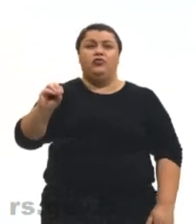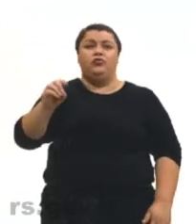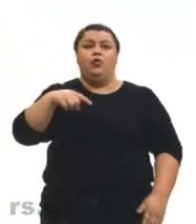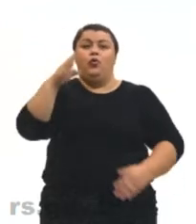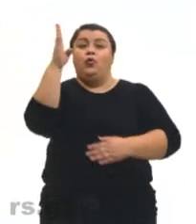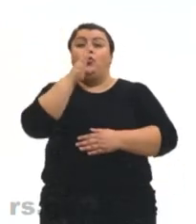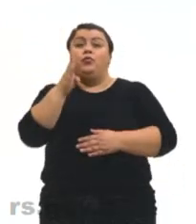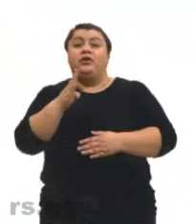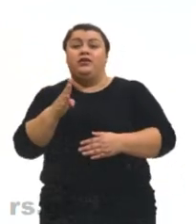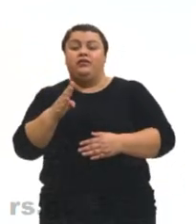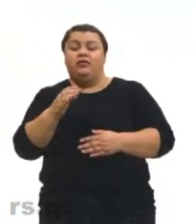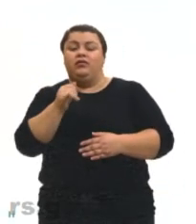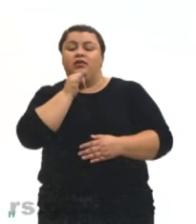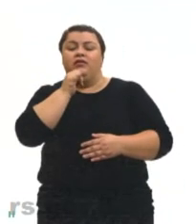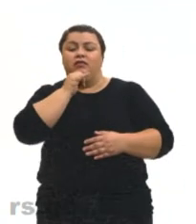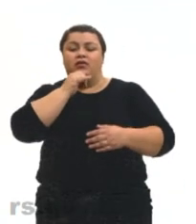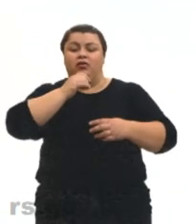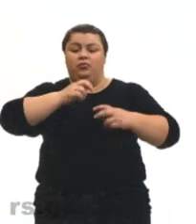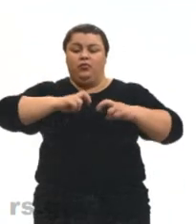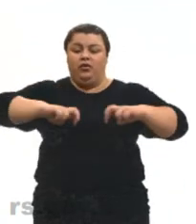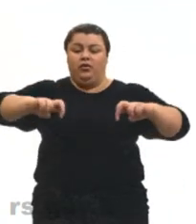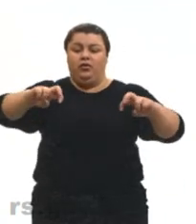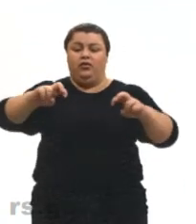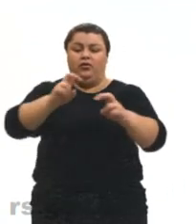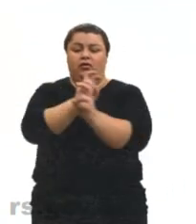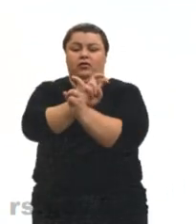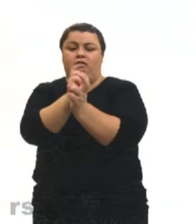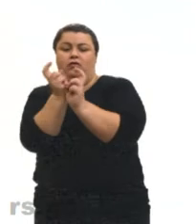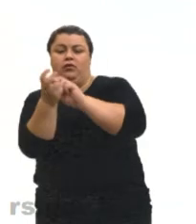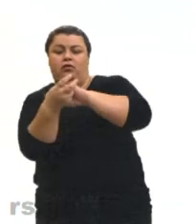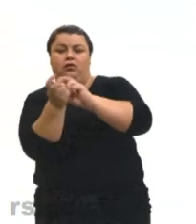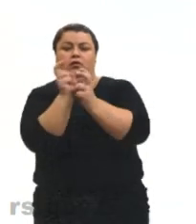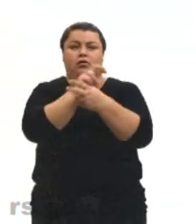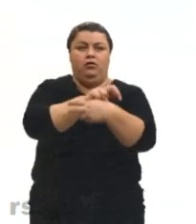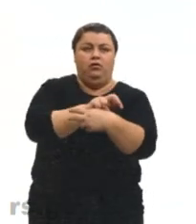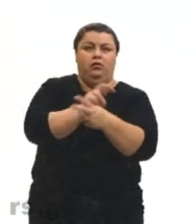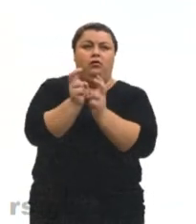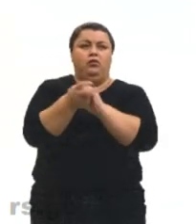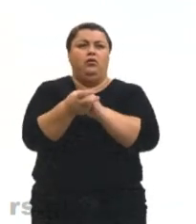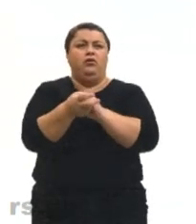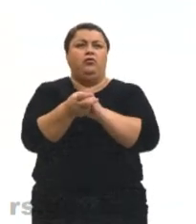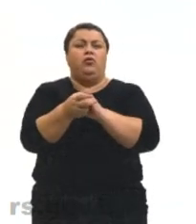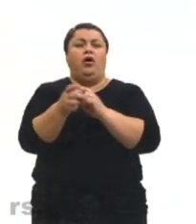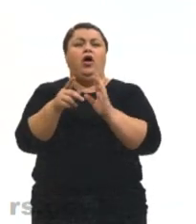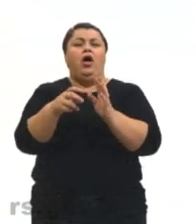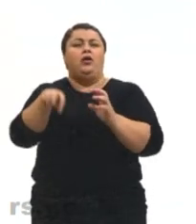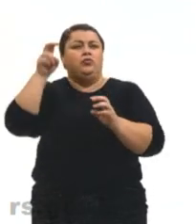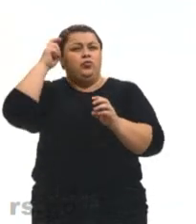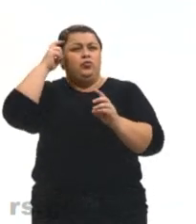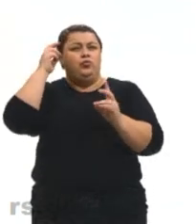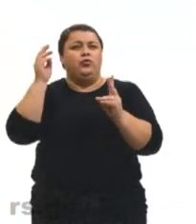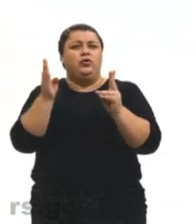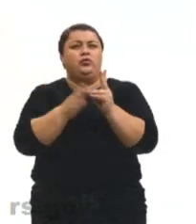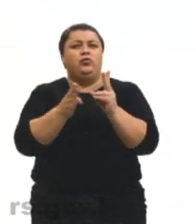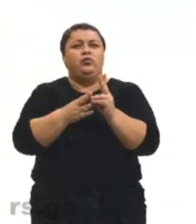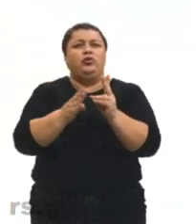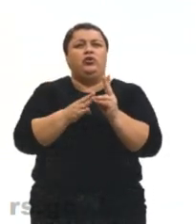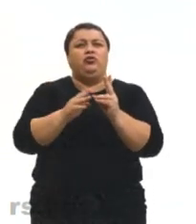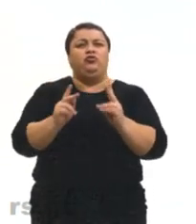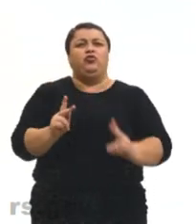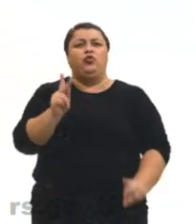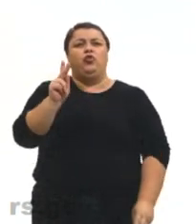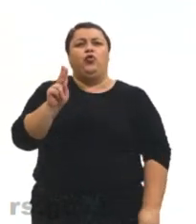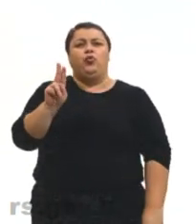como a roda de capoeira arte kusiwa dos loja que também um